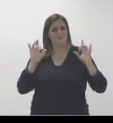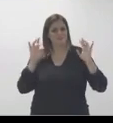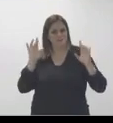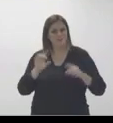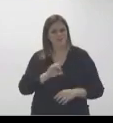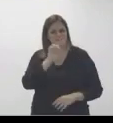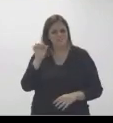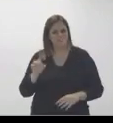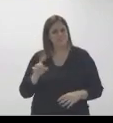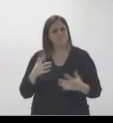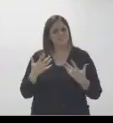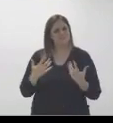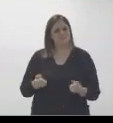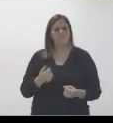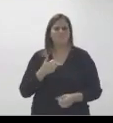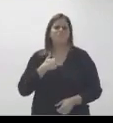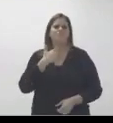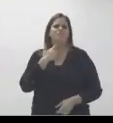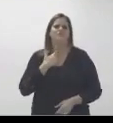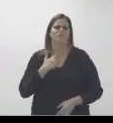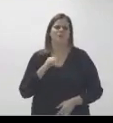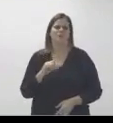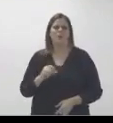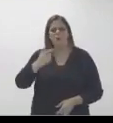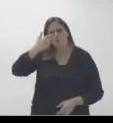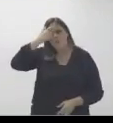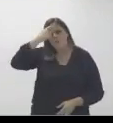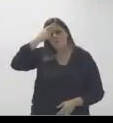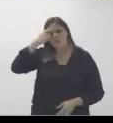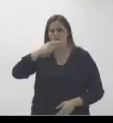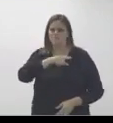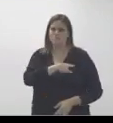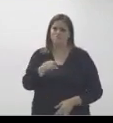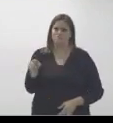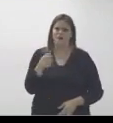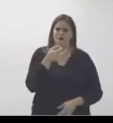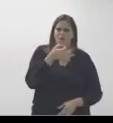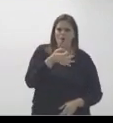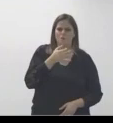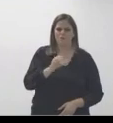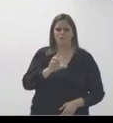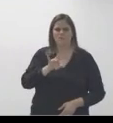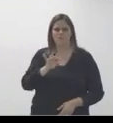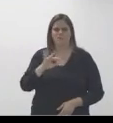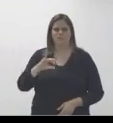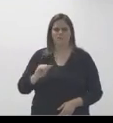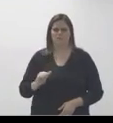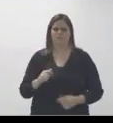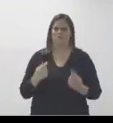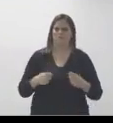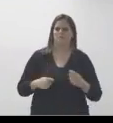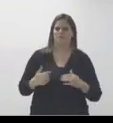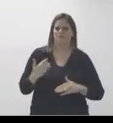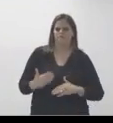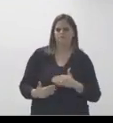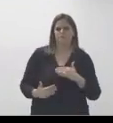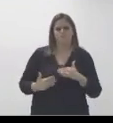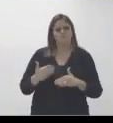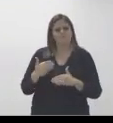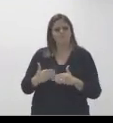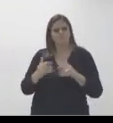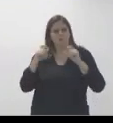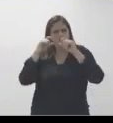consciência crítica e construir a nossa profissão pari passu no cuidado das pessoas